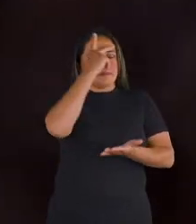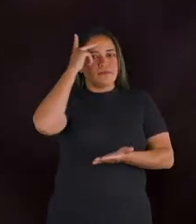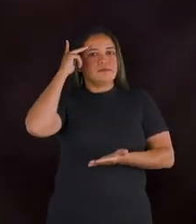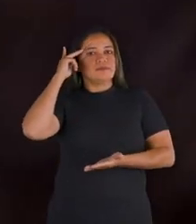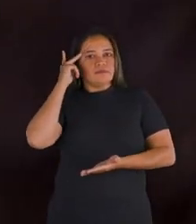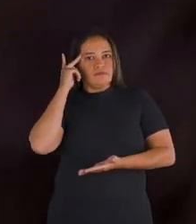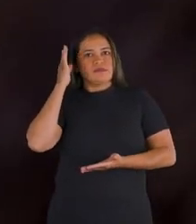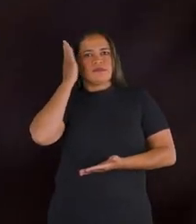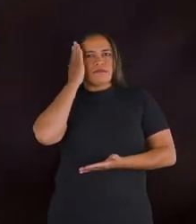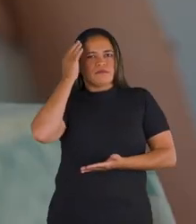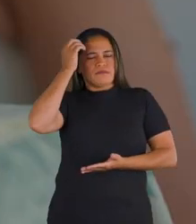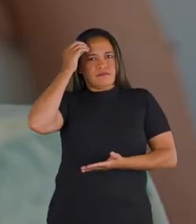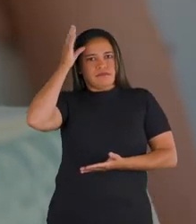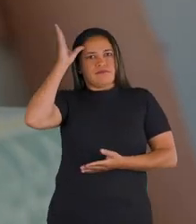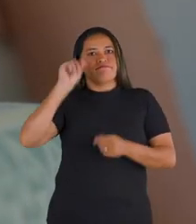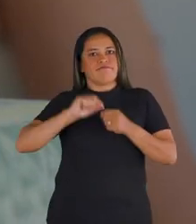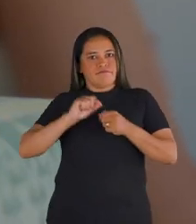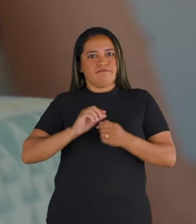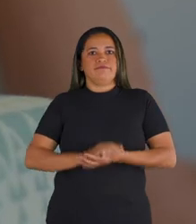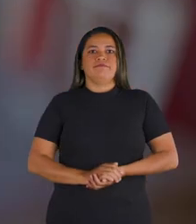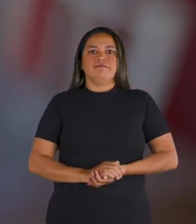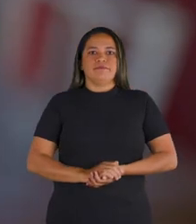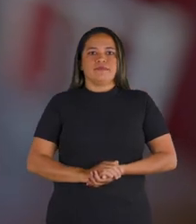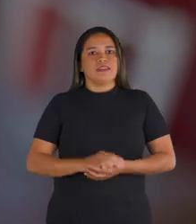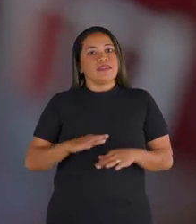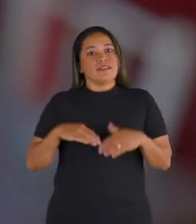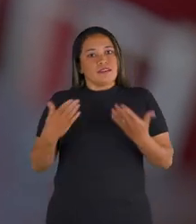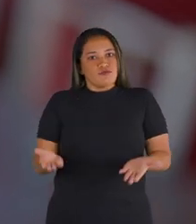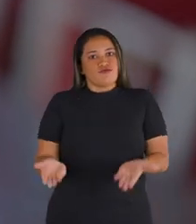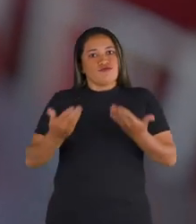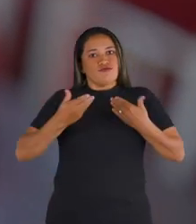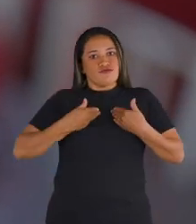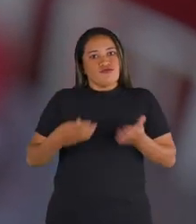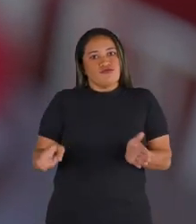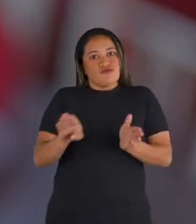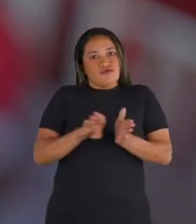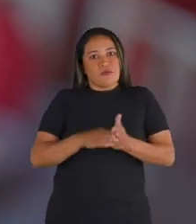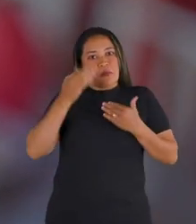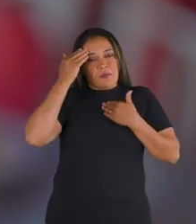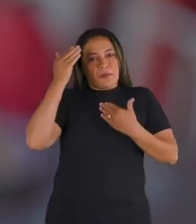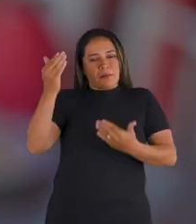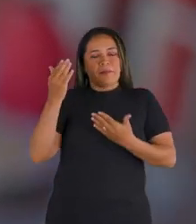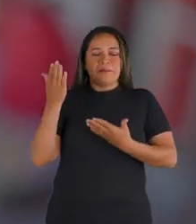botar na mão de quem era capacitado para fazer. Então, se chegou até a mim, eu agradeço a ela.